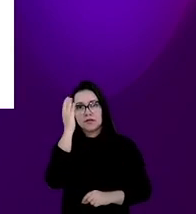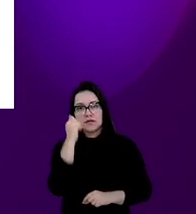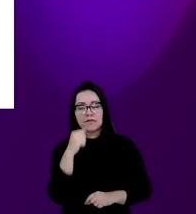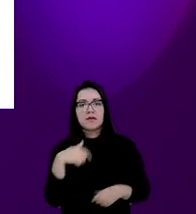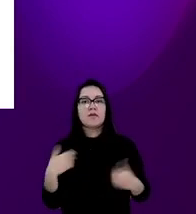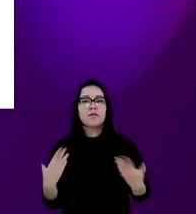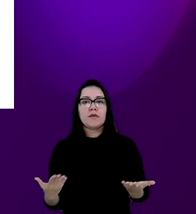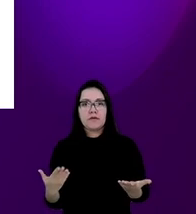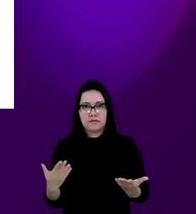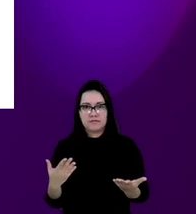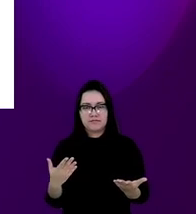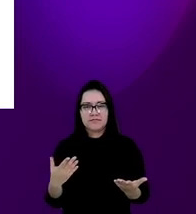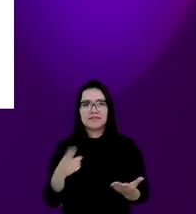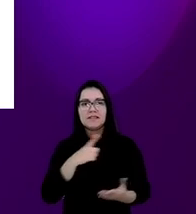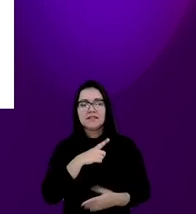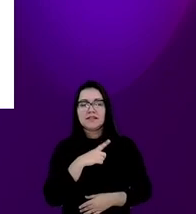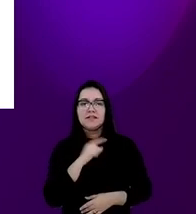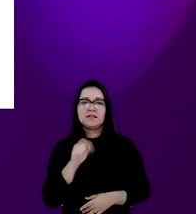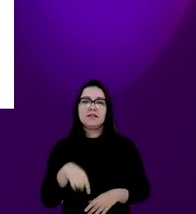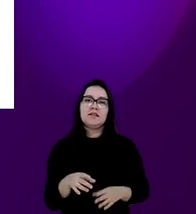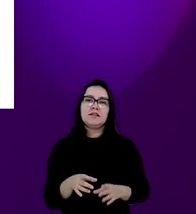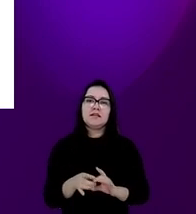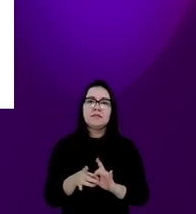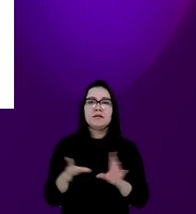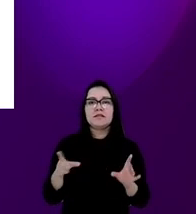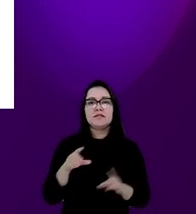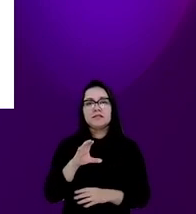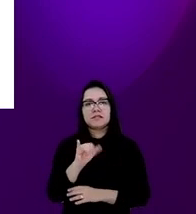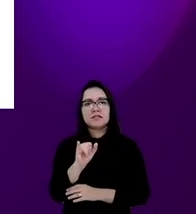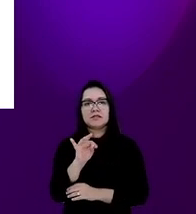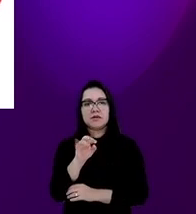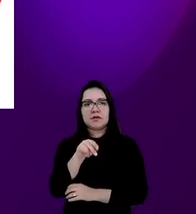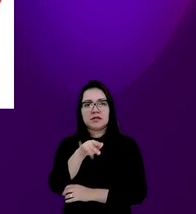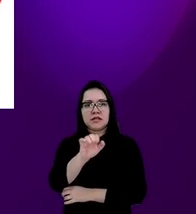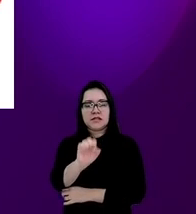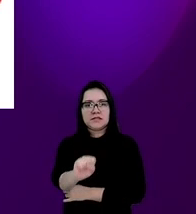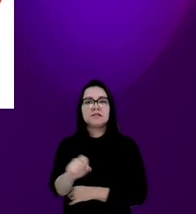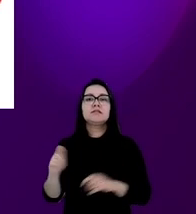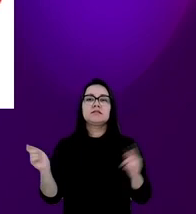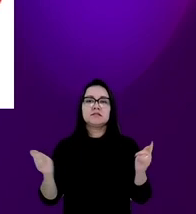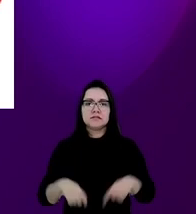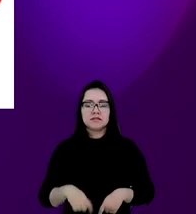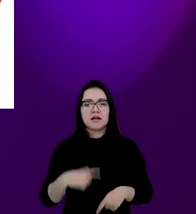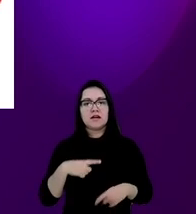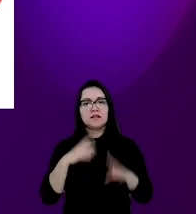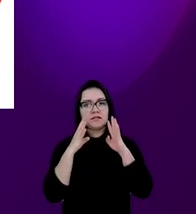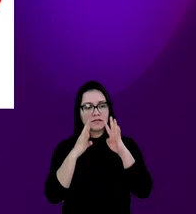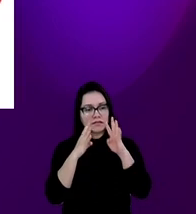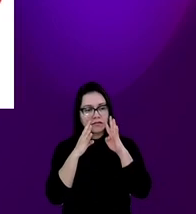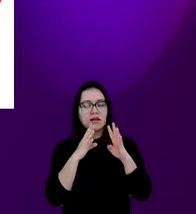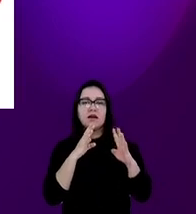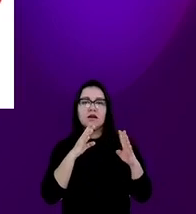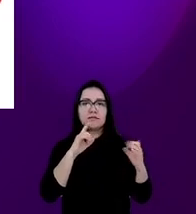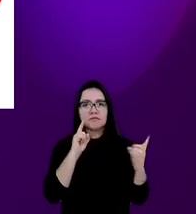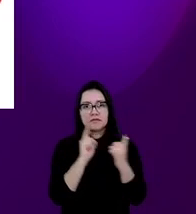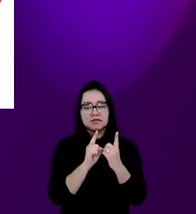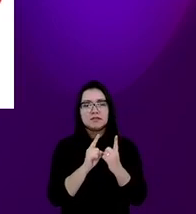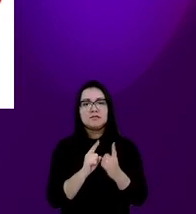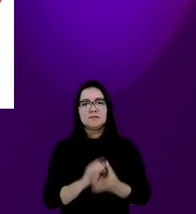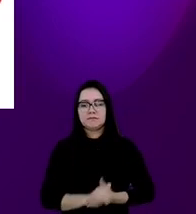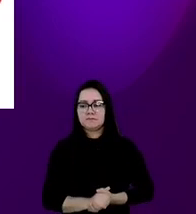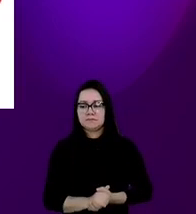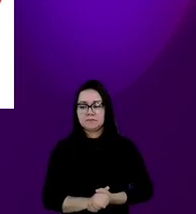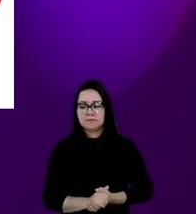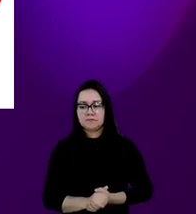da síndrome de liberação de citoquinas para que você possa, então, atender esse paciente adequadamente. Eu queria citar